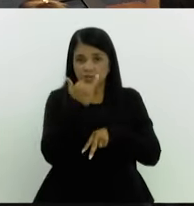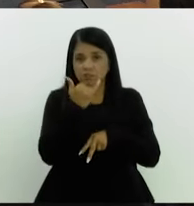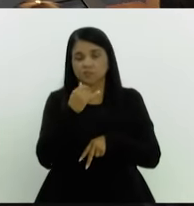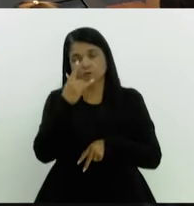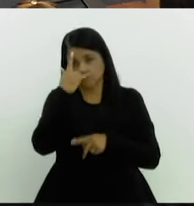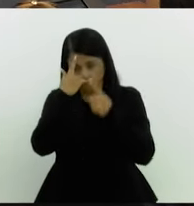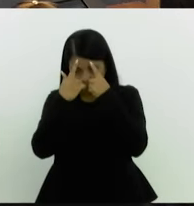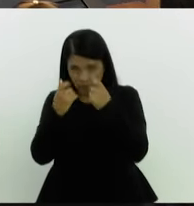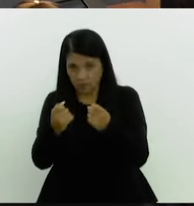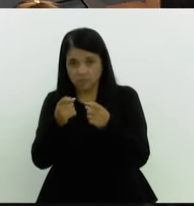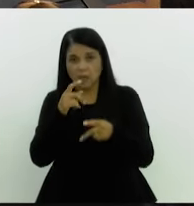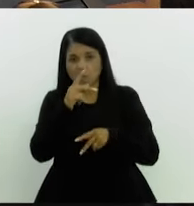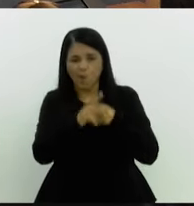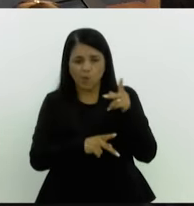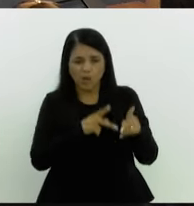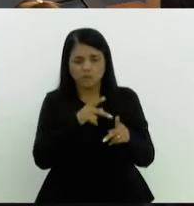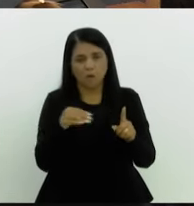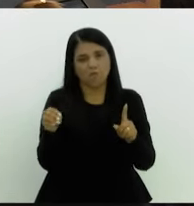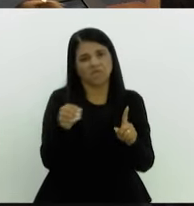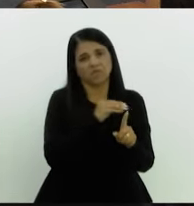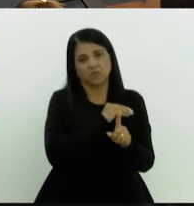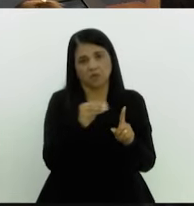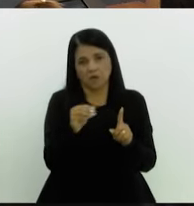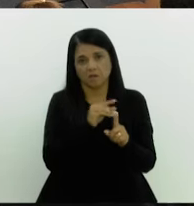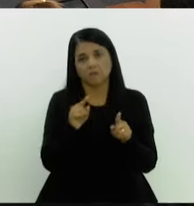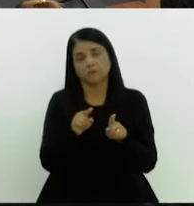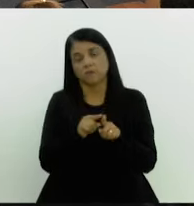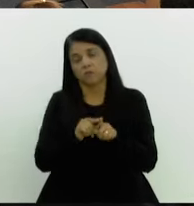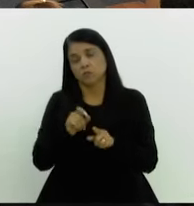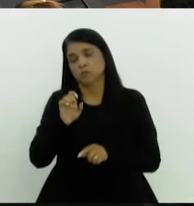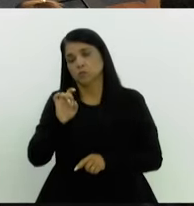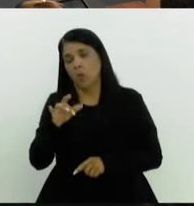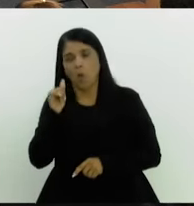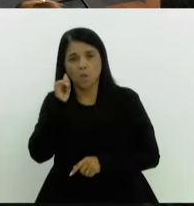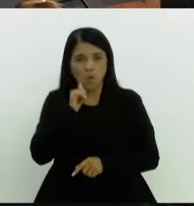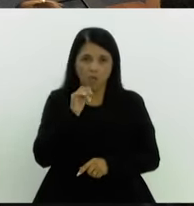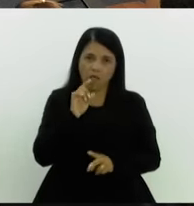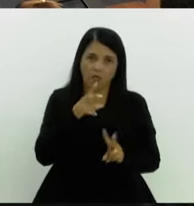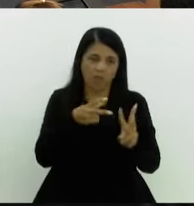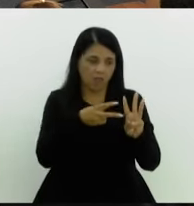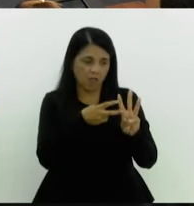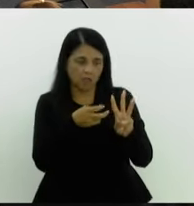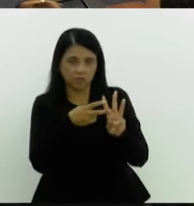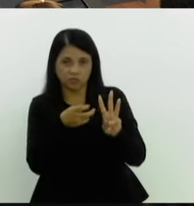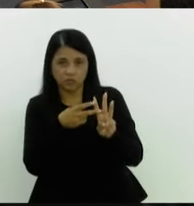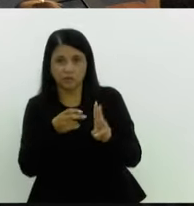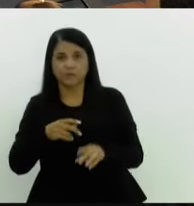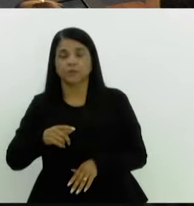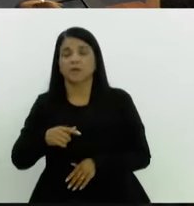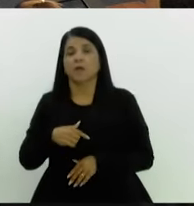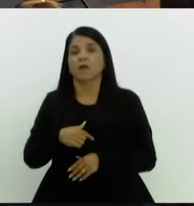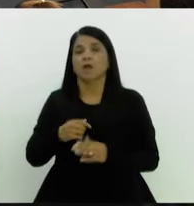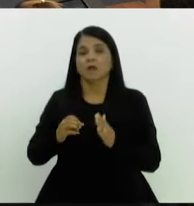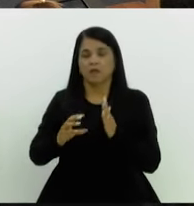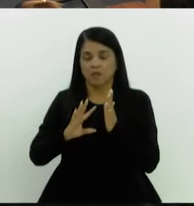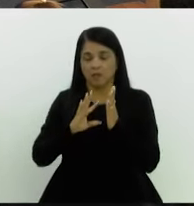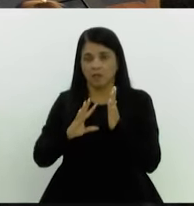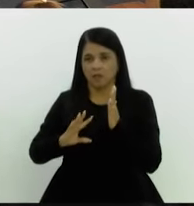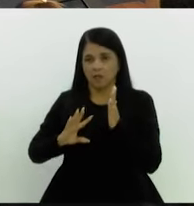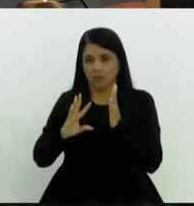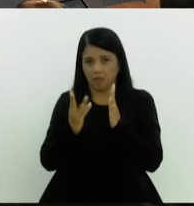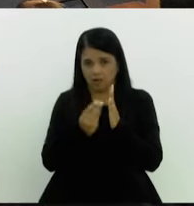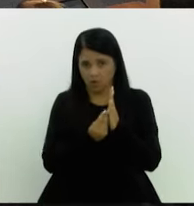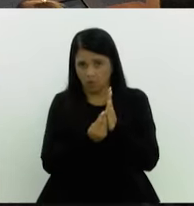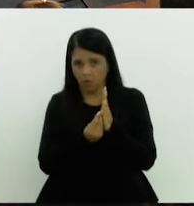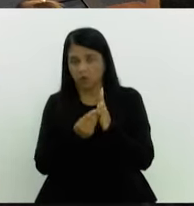populações vulneráveis né Não só as mulheres mas também aos indígenas quilombolas e a população LGBT